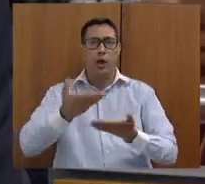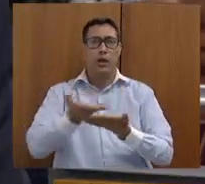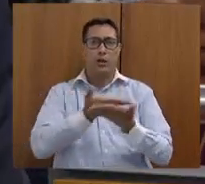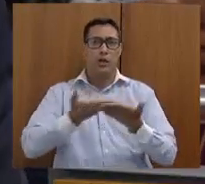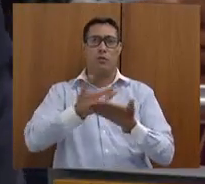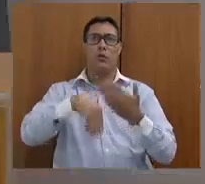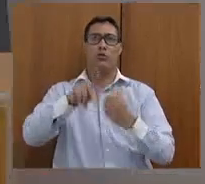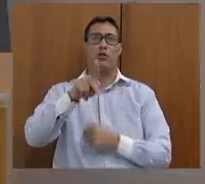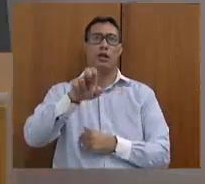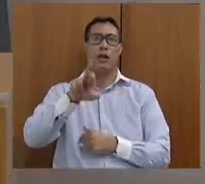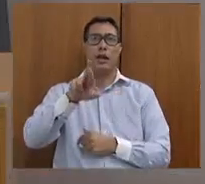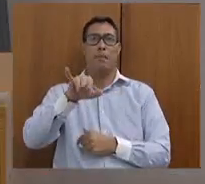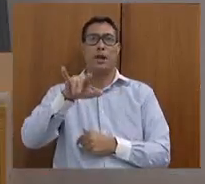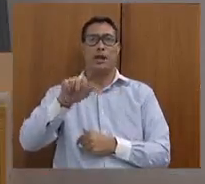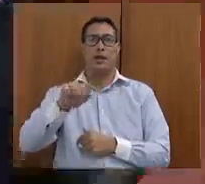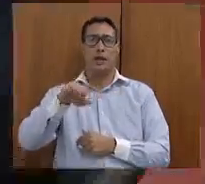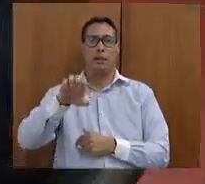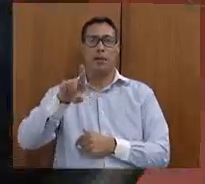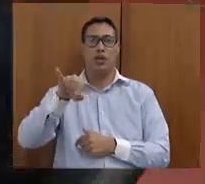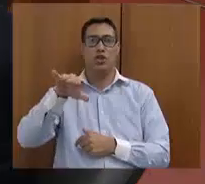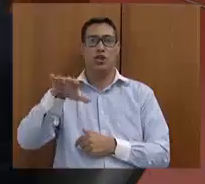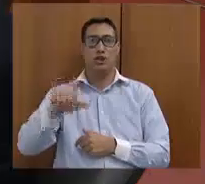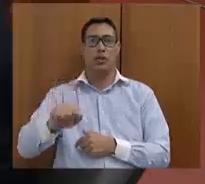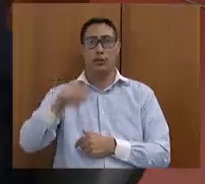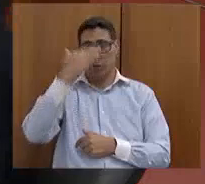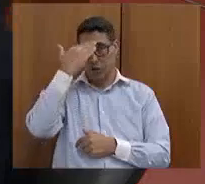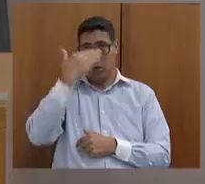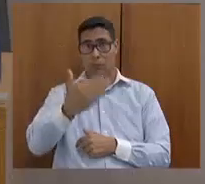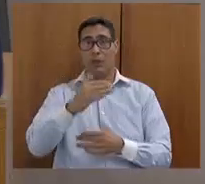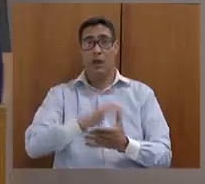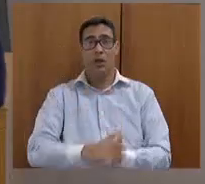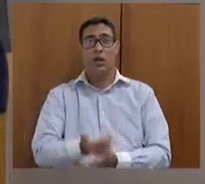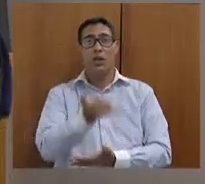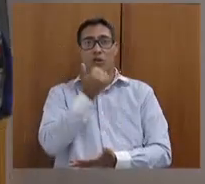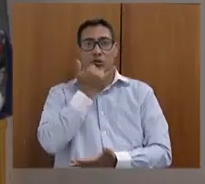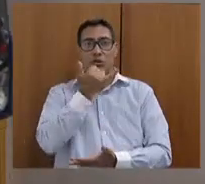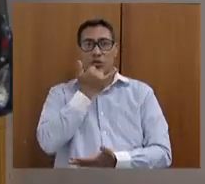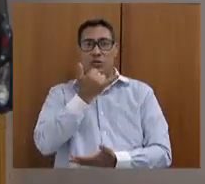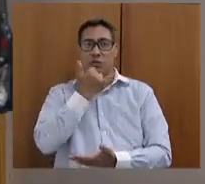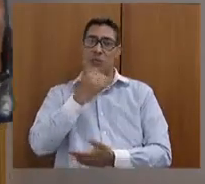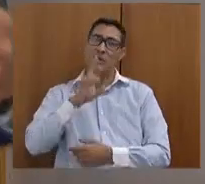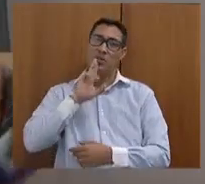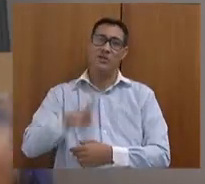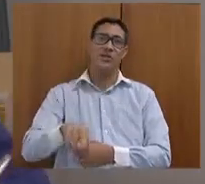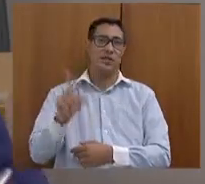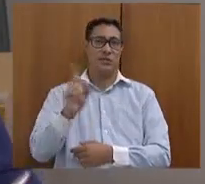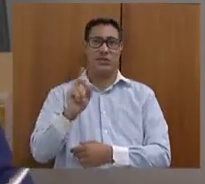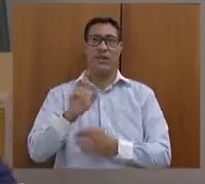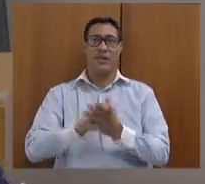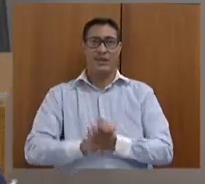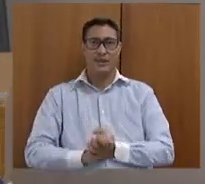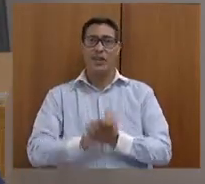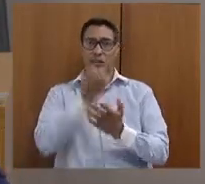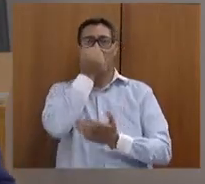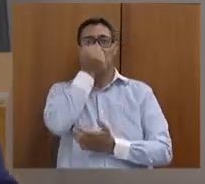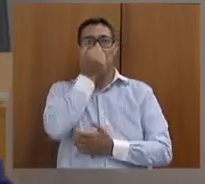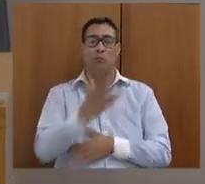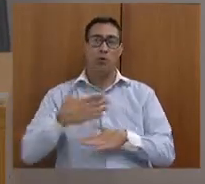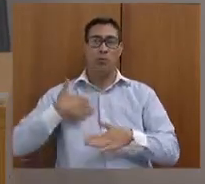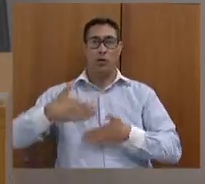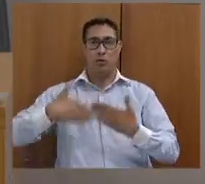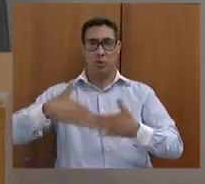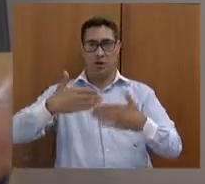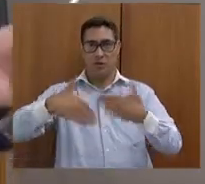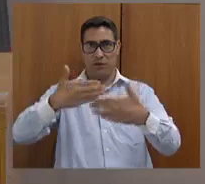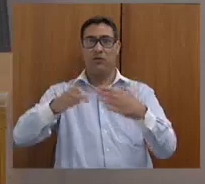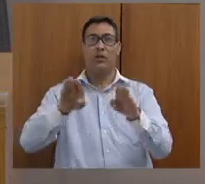de perícia médica Tá bom muito obrigado desculpa por ter esquecido de ter dado essa resposta eu acho que esse vai ser um bom avanço também para